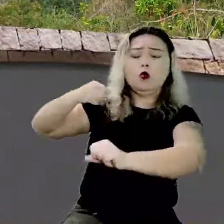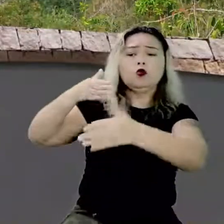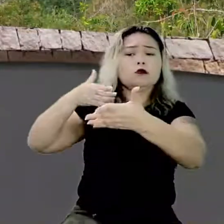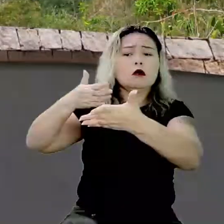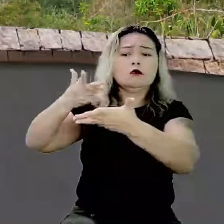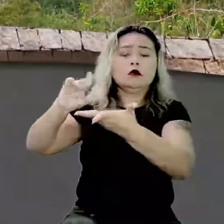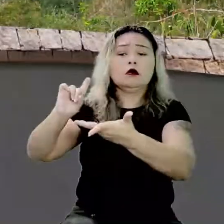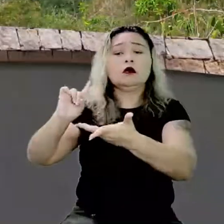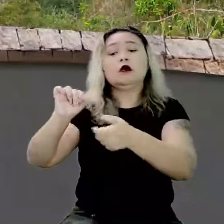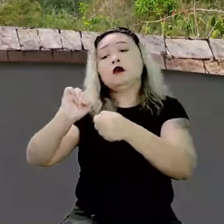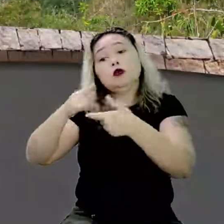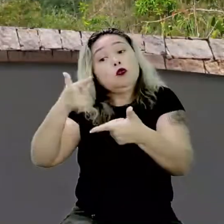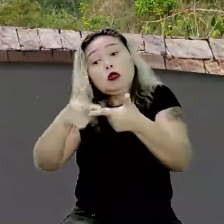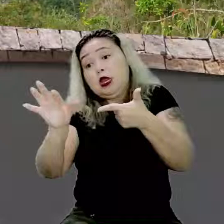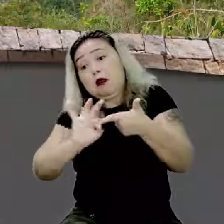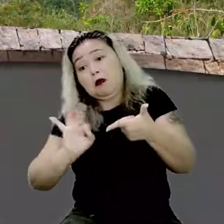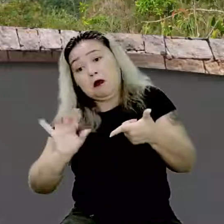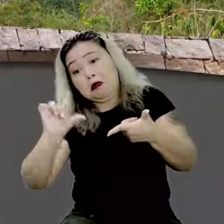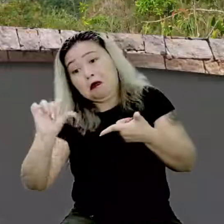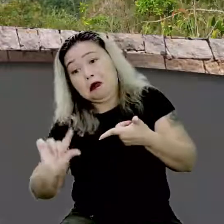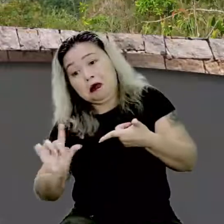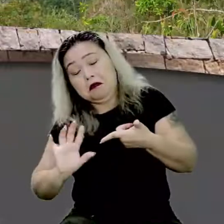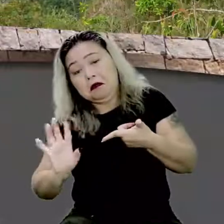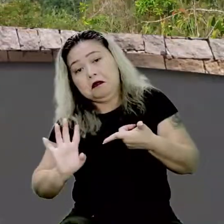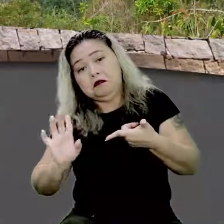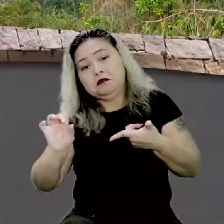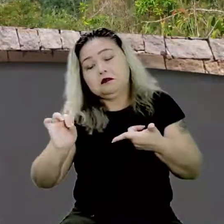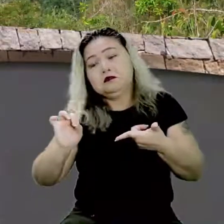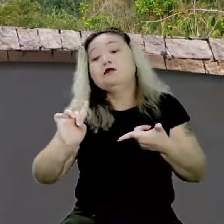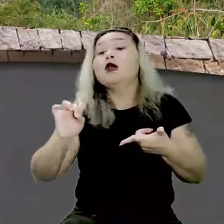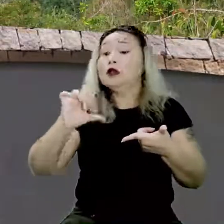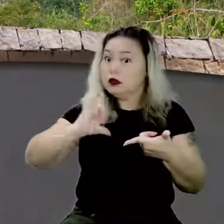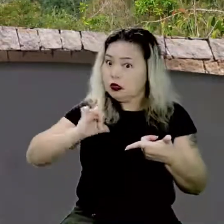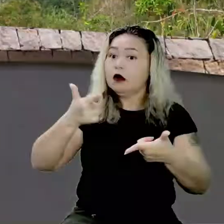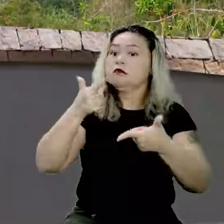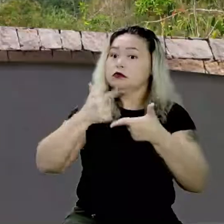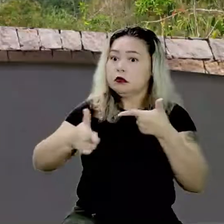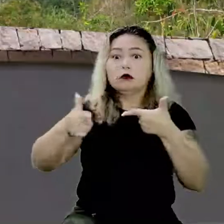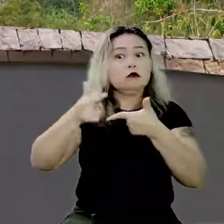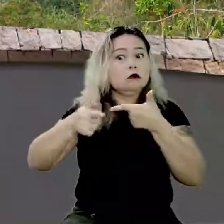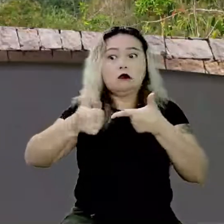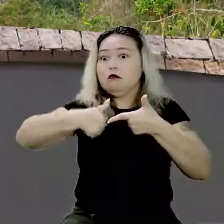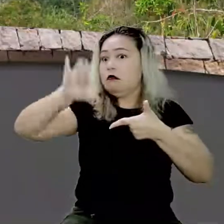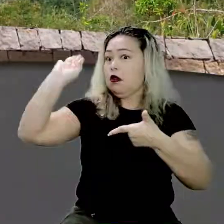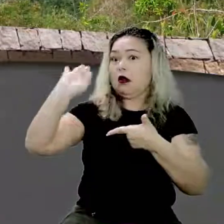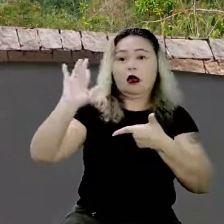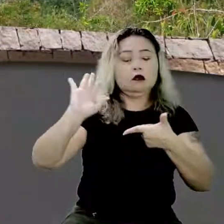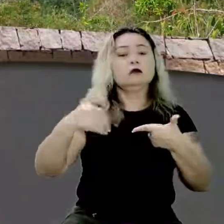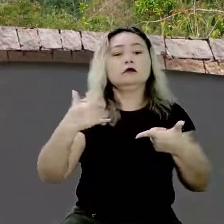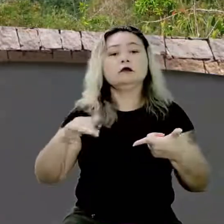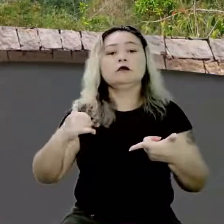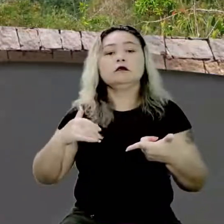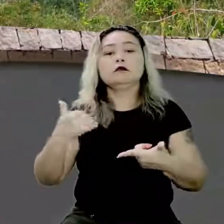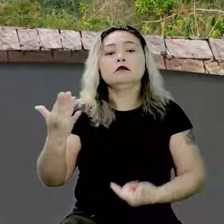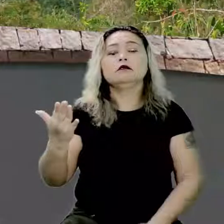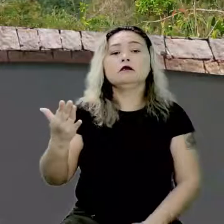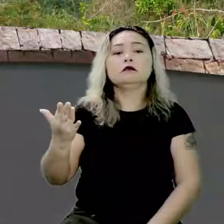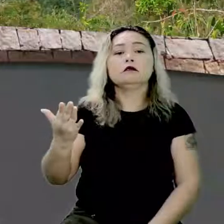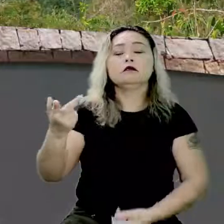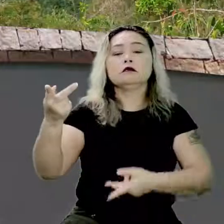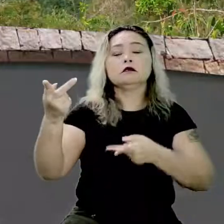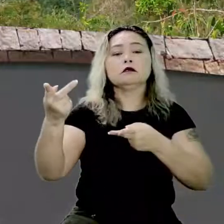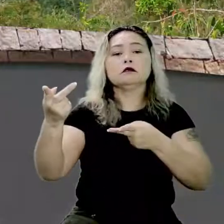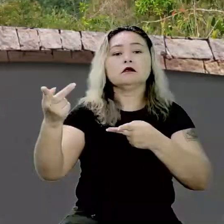não geraria tanto problema. E que realmente causou muito problema. Beleza? E aí